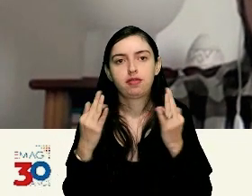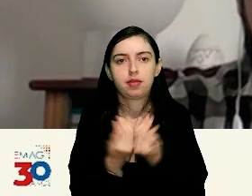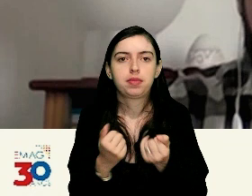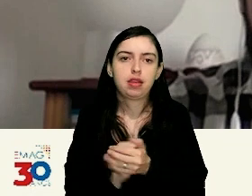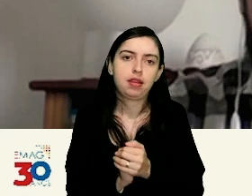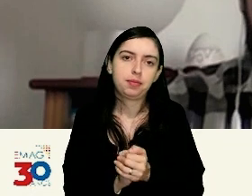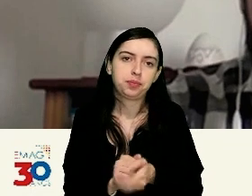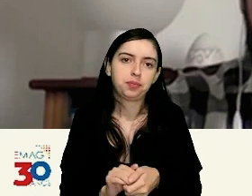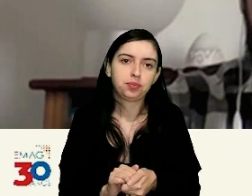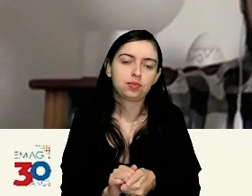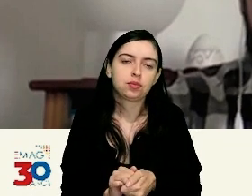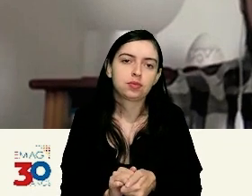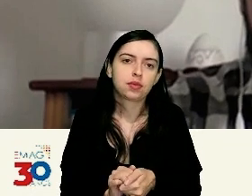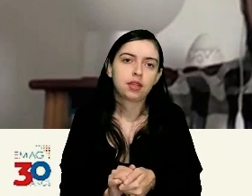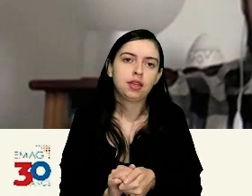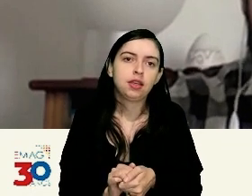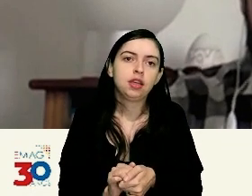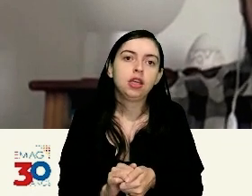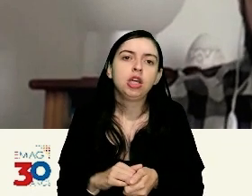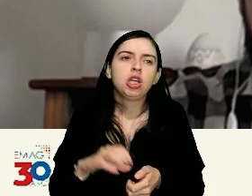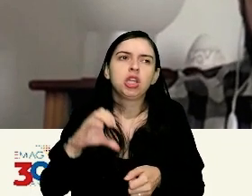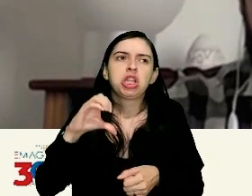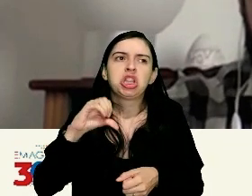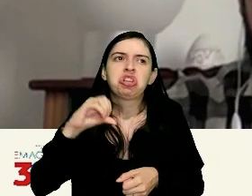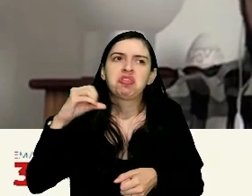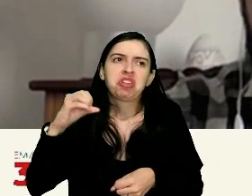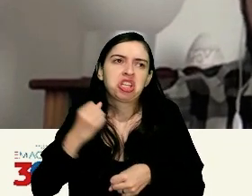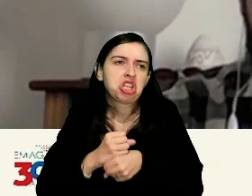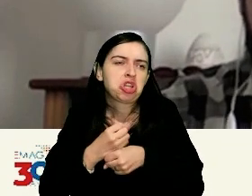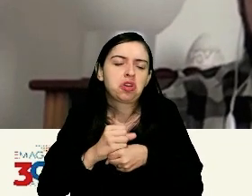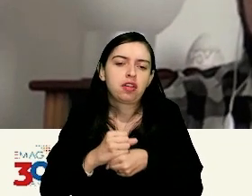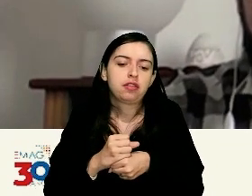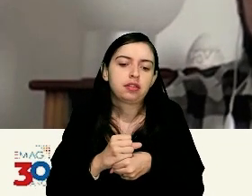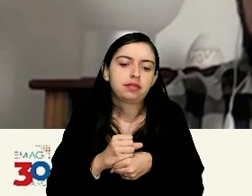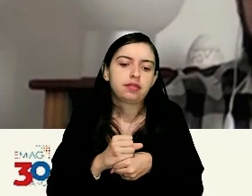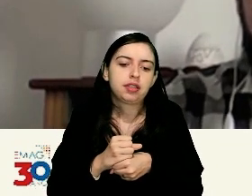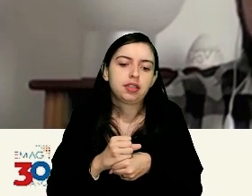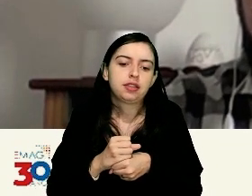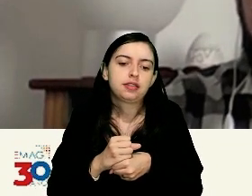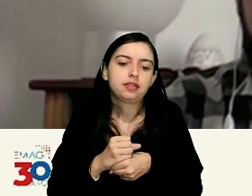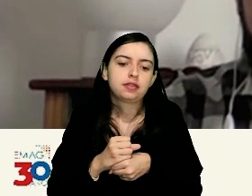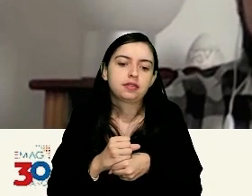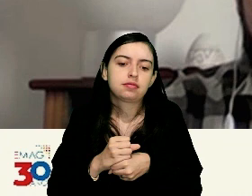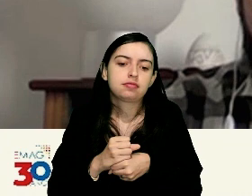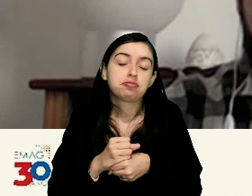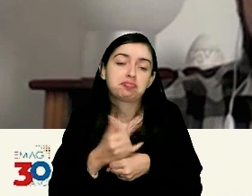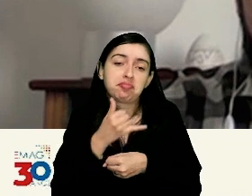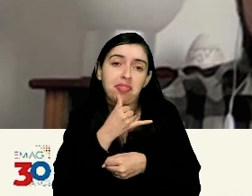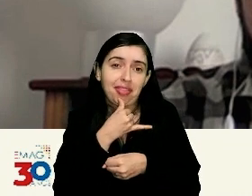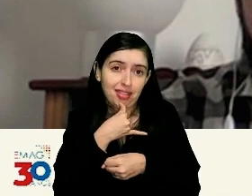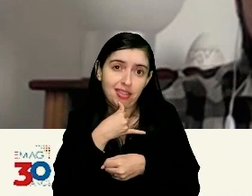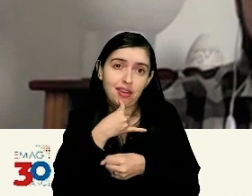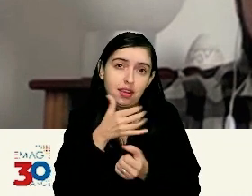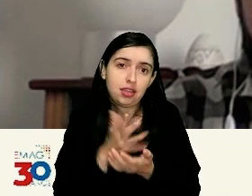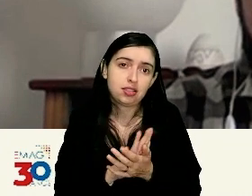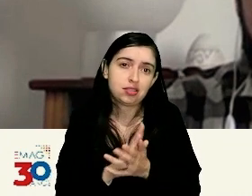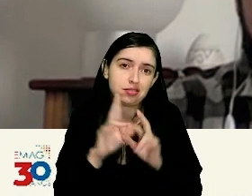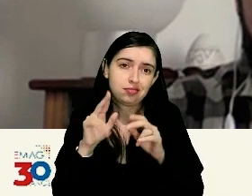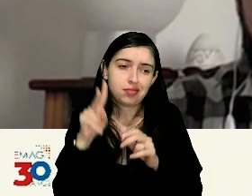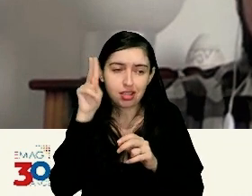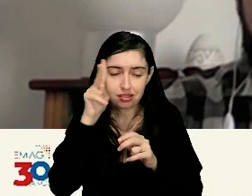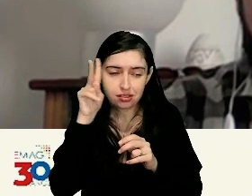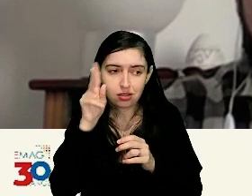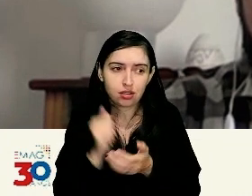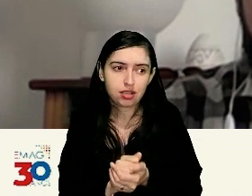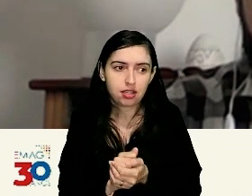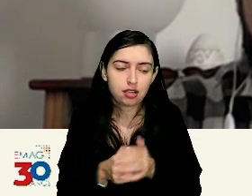em 99, e aí vem uma parte triste aí, né? A minha primeira esposa,